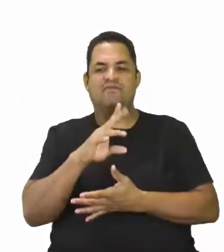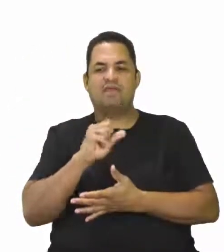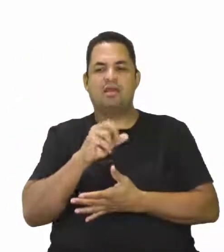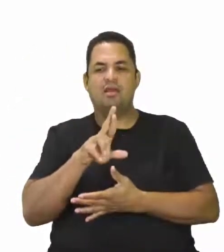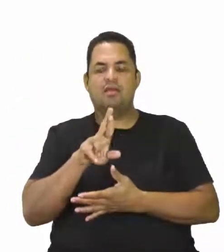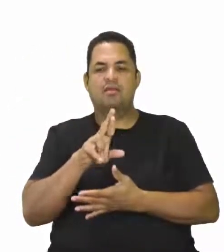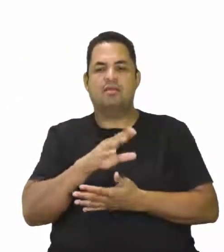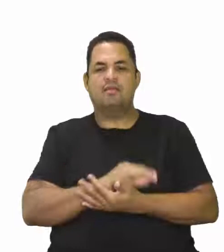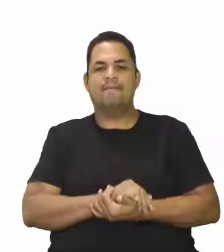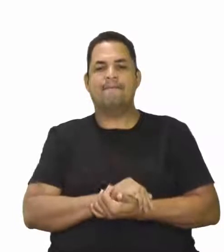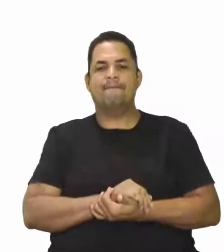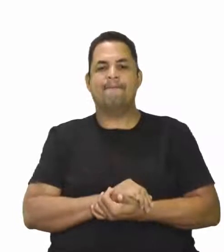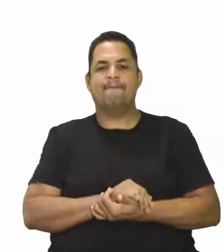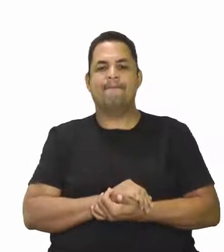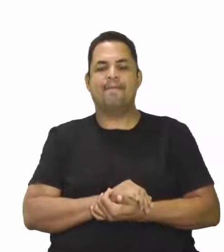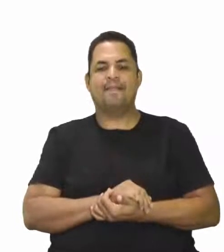descobridor.